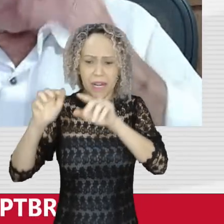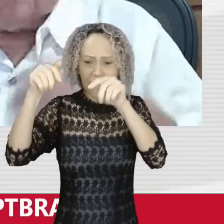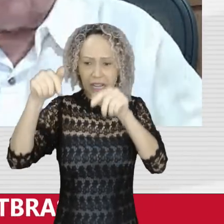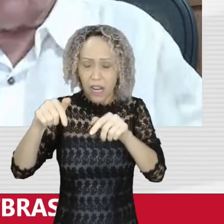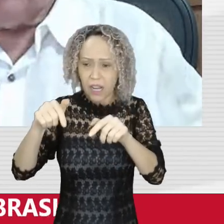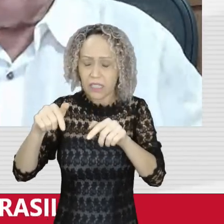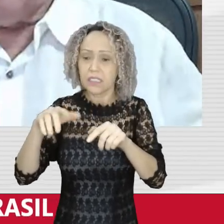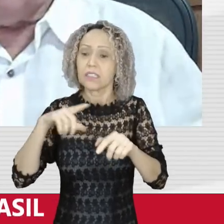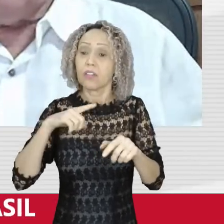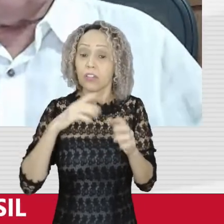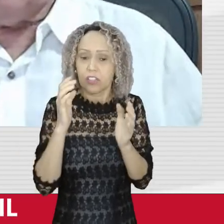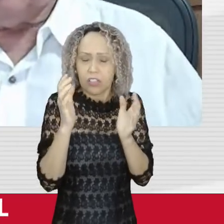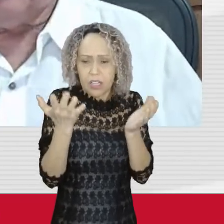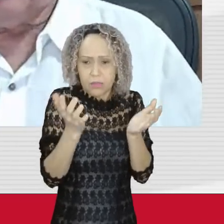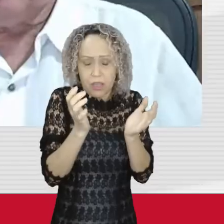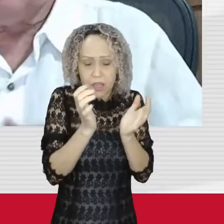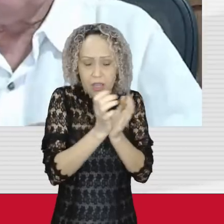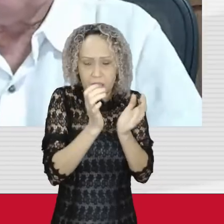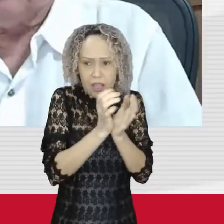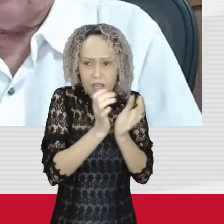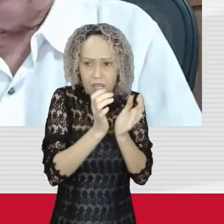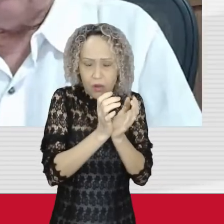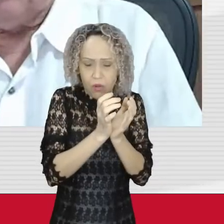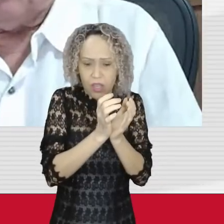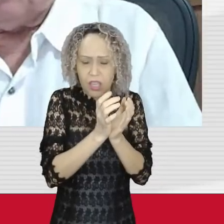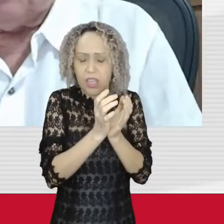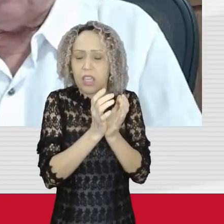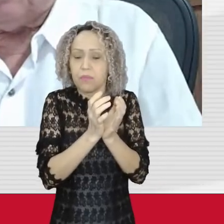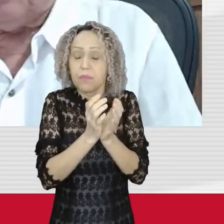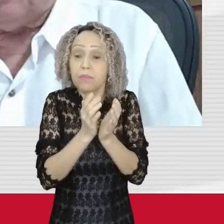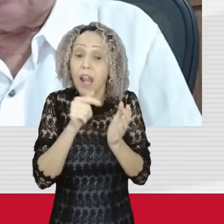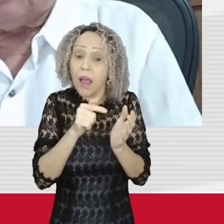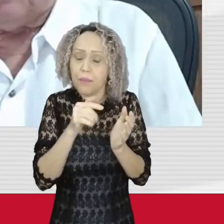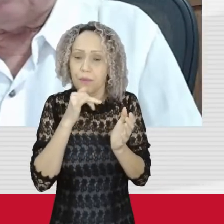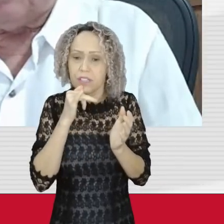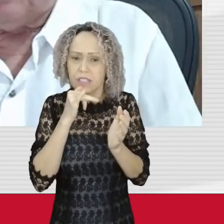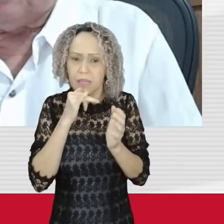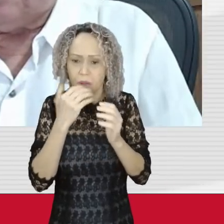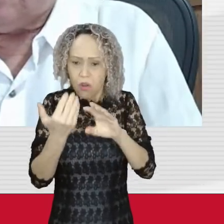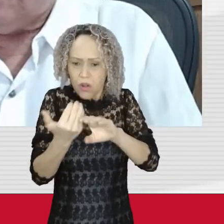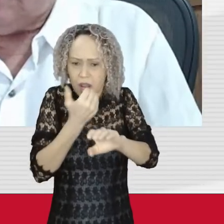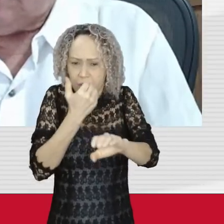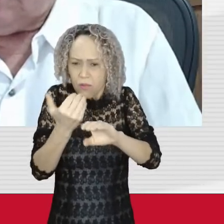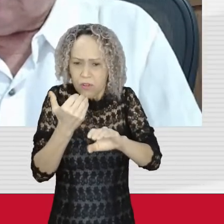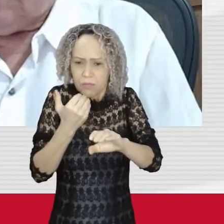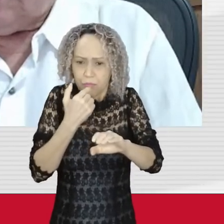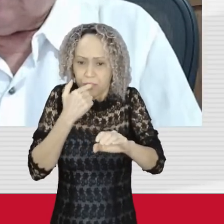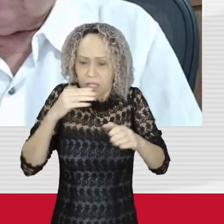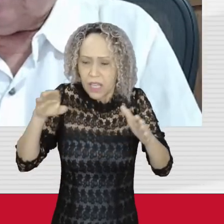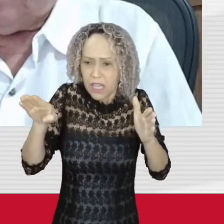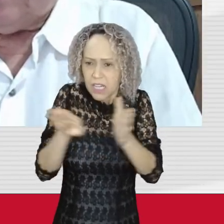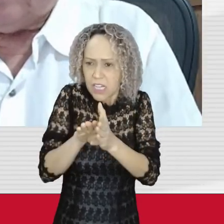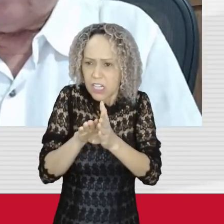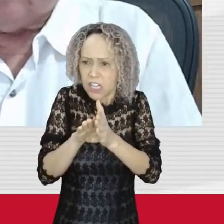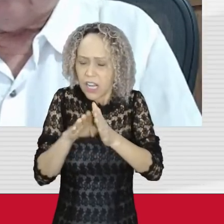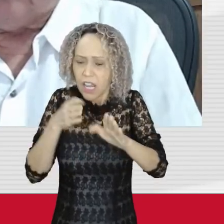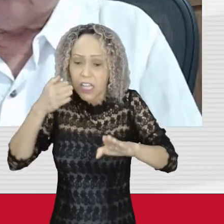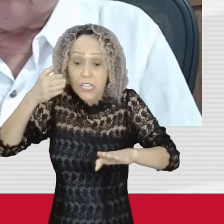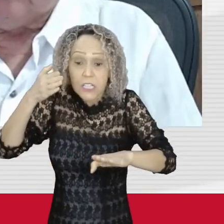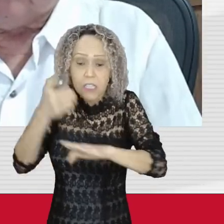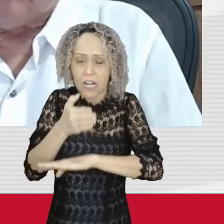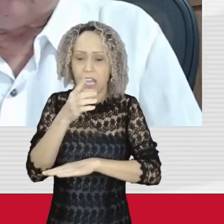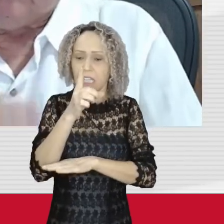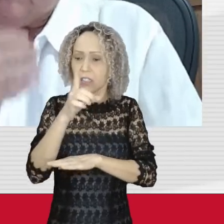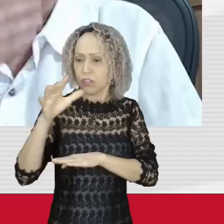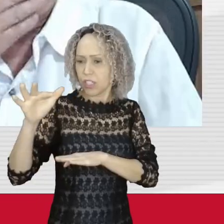gente recepcionando na entrada do DF, nas entradas, para já encaminhar para o local em que vai que